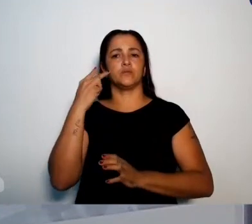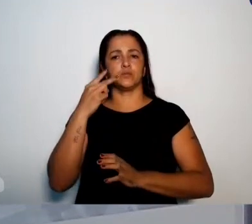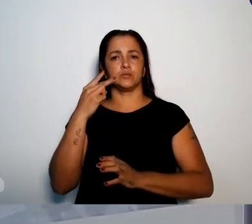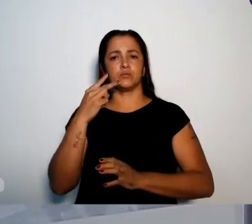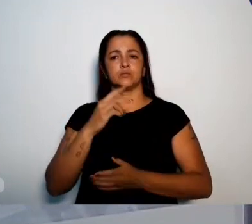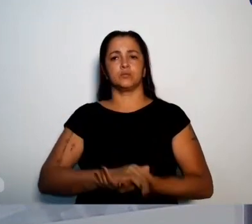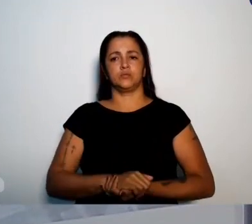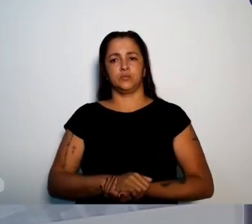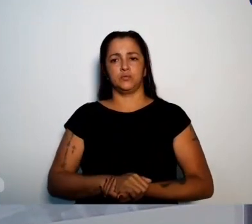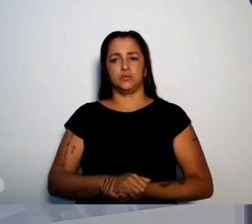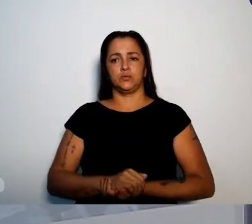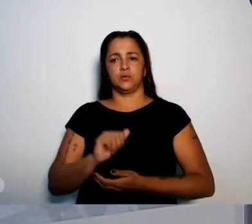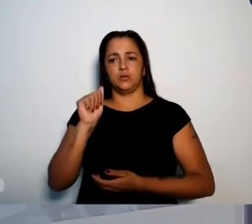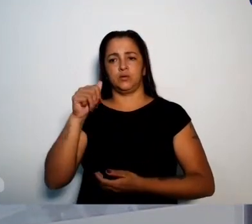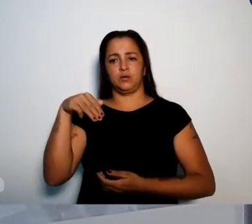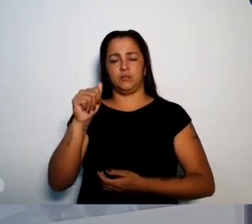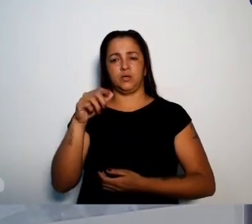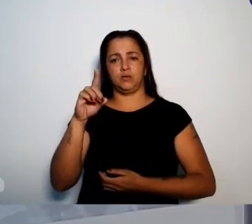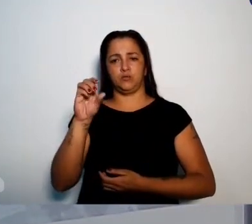Amando de Barros,